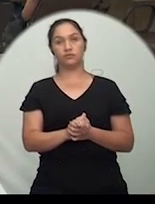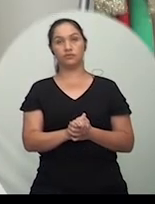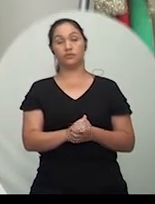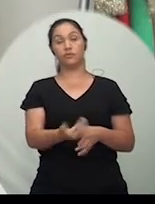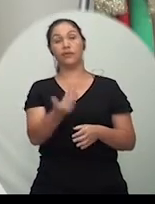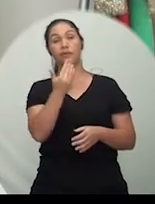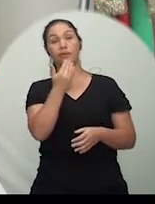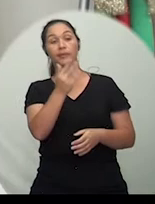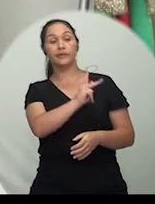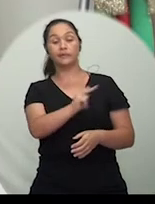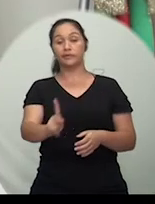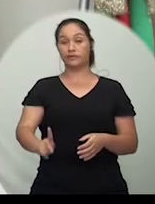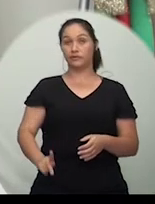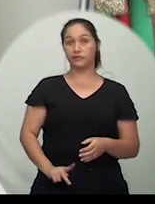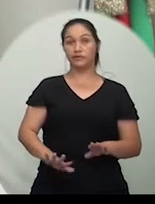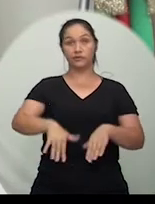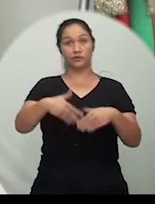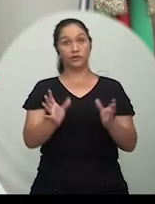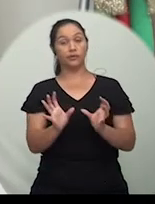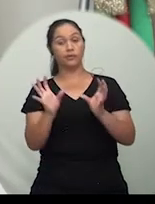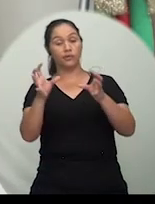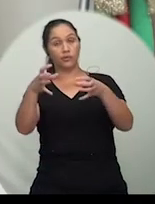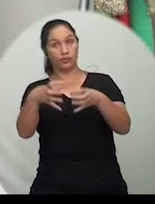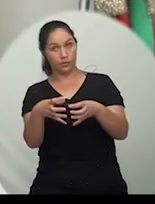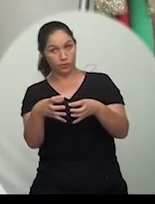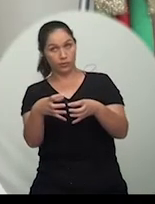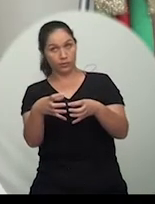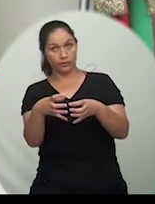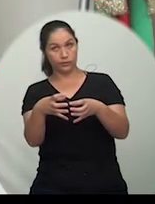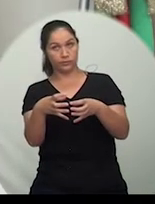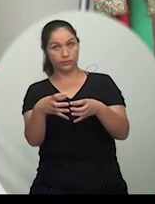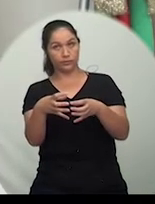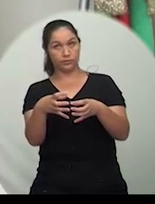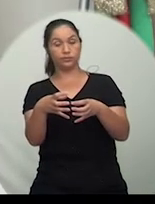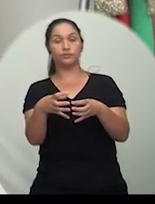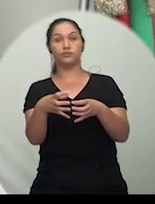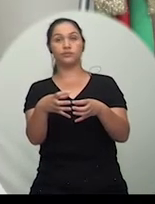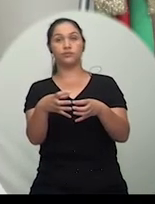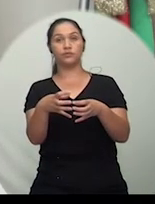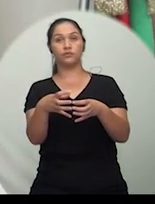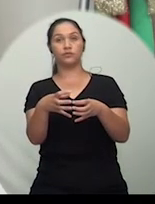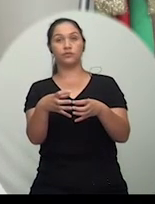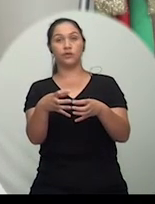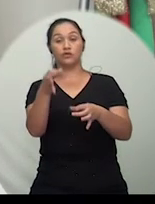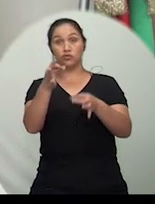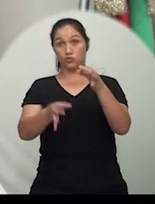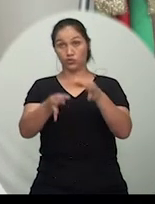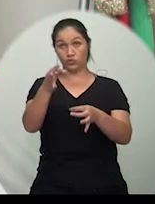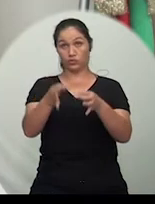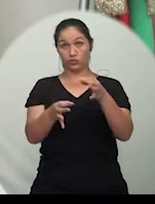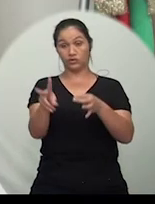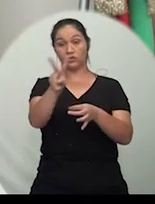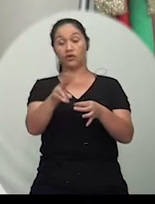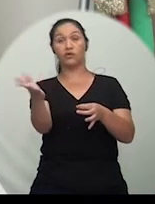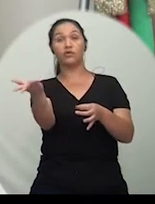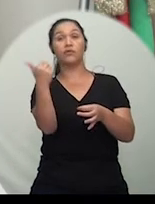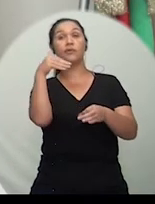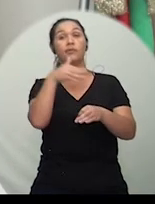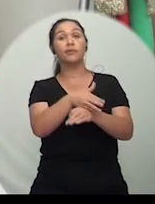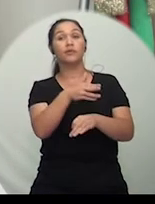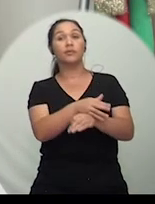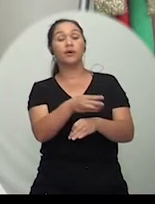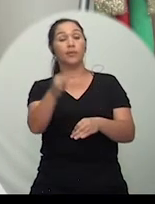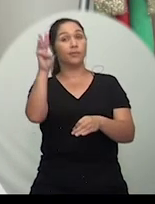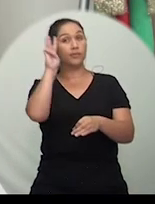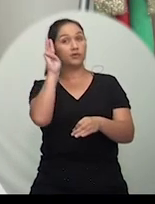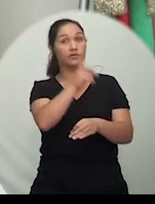Questão de ordem, senhor presidente, para a gente convocar também todos os vereadores que compõem a Comissão de Constituição e Justiça para terça-feira, dia 18, às 15